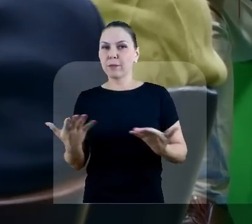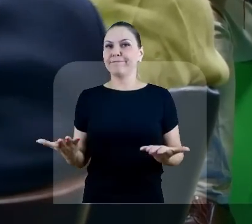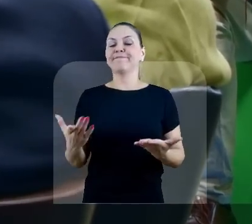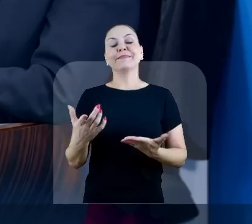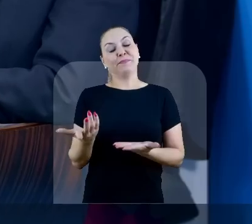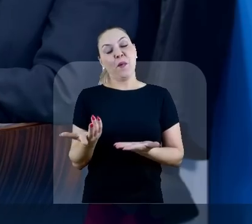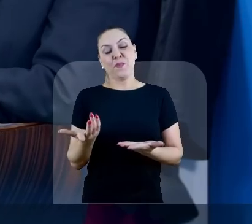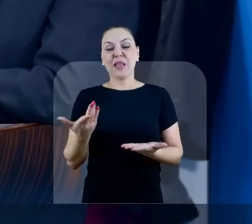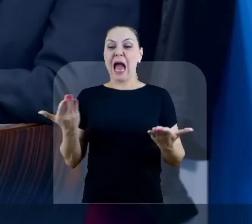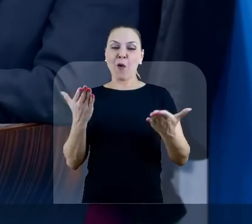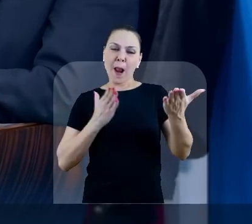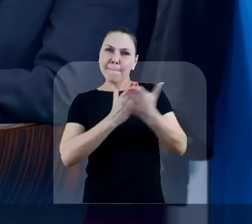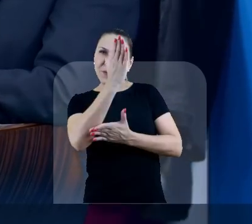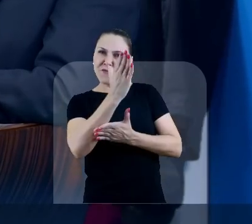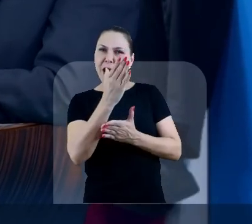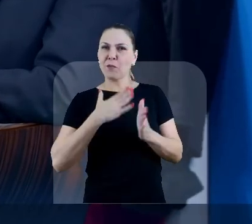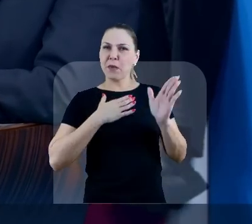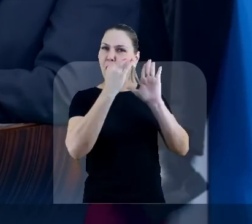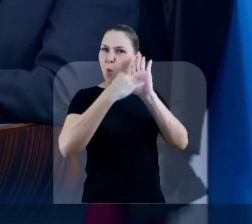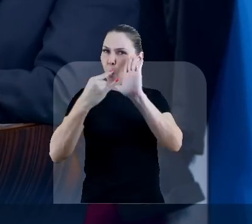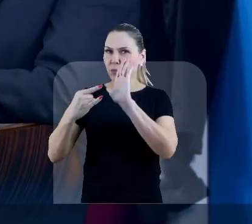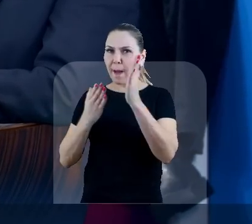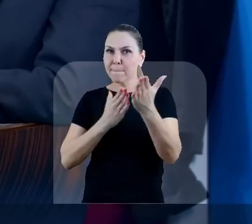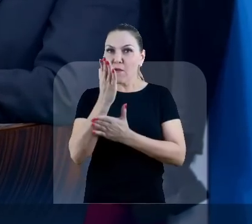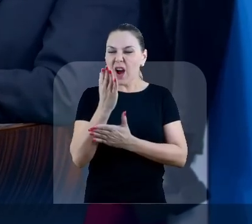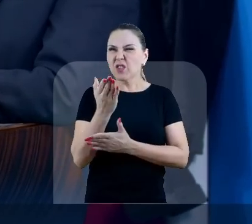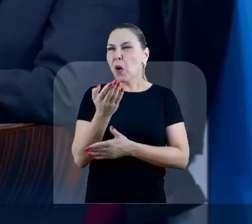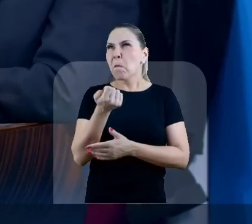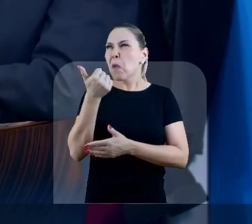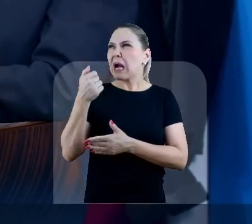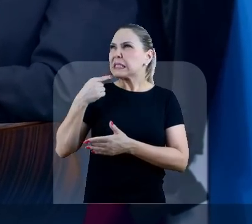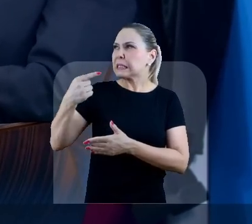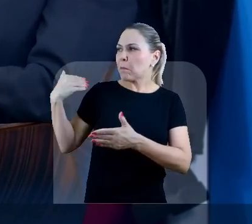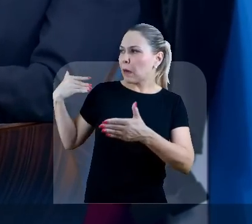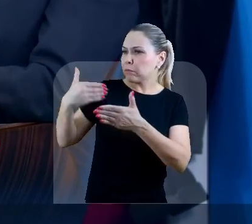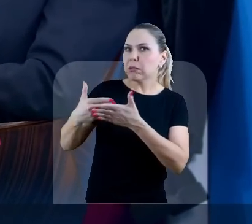Eu tive minhas contas aprovadas por unanimidade há poucas semanas.